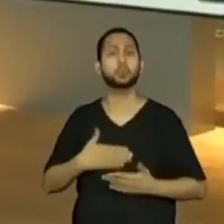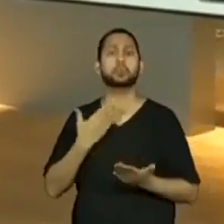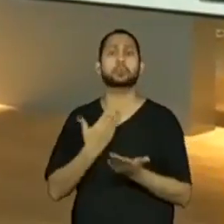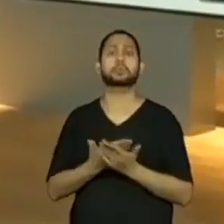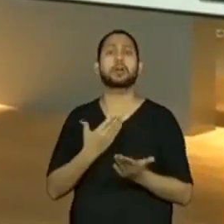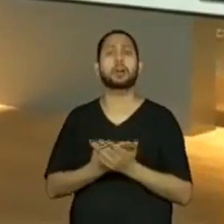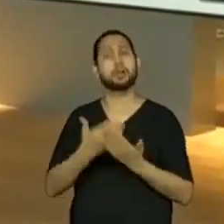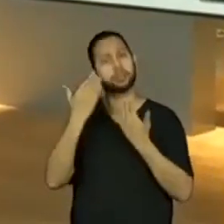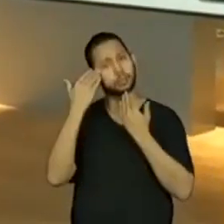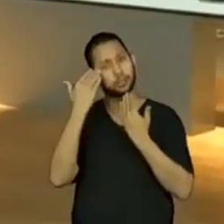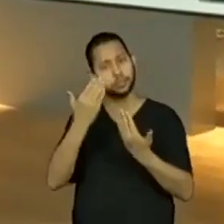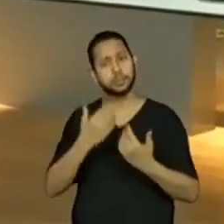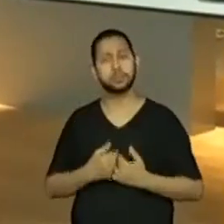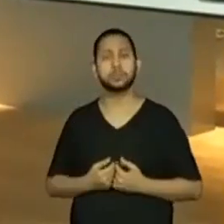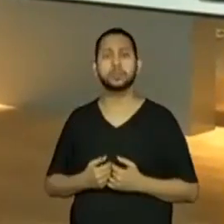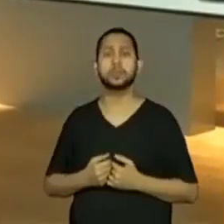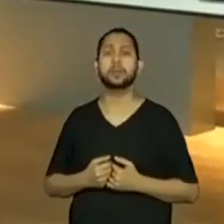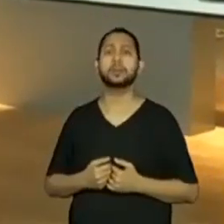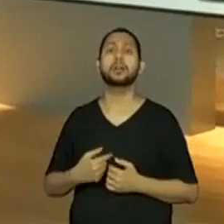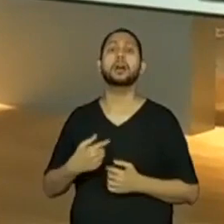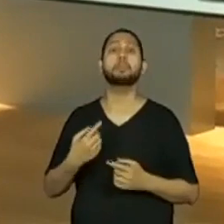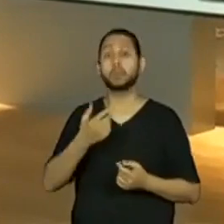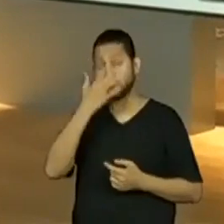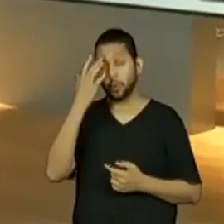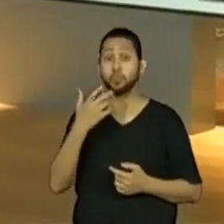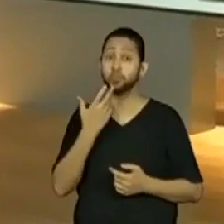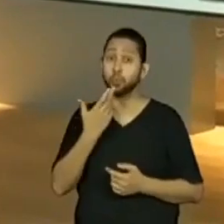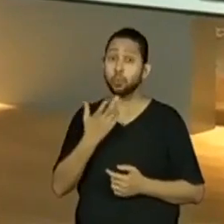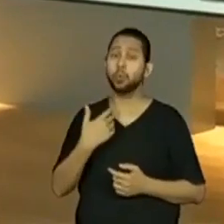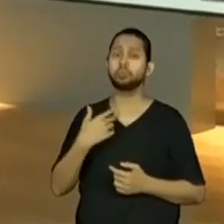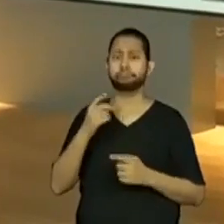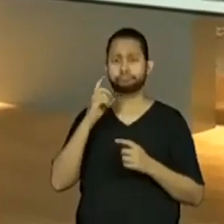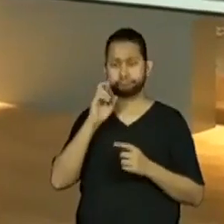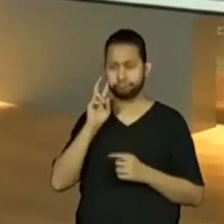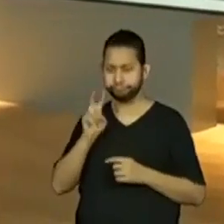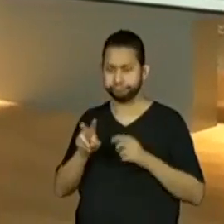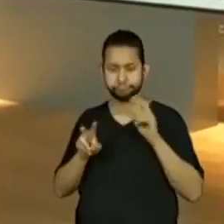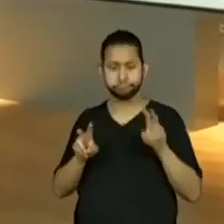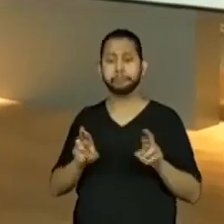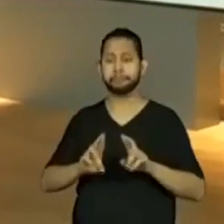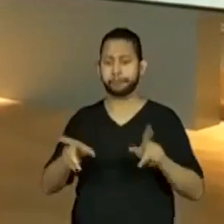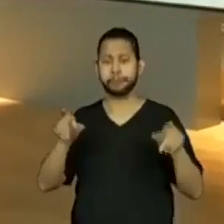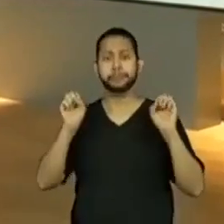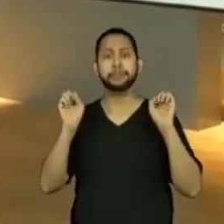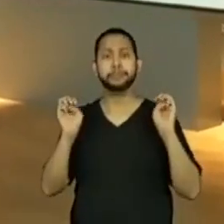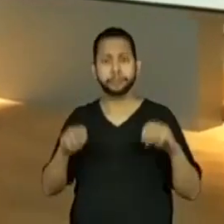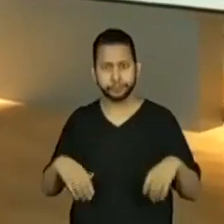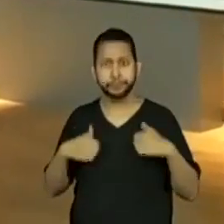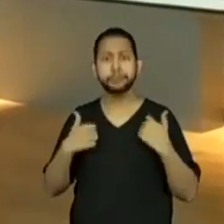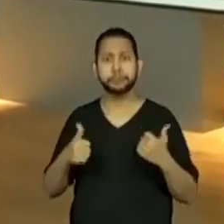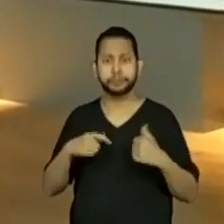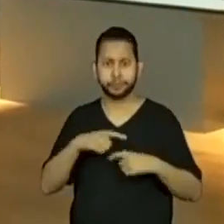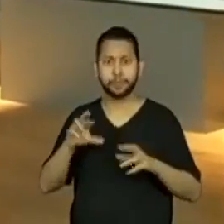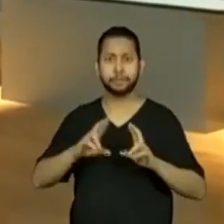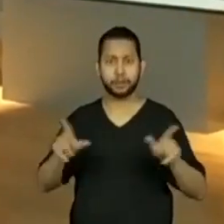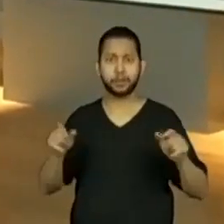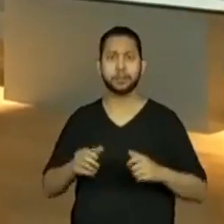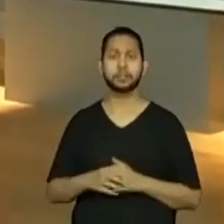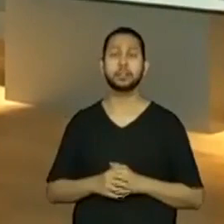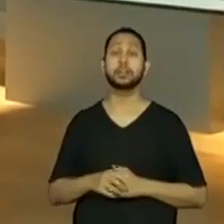eu agradeço. Alguns notaram as diferenças nos sons, não é mesmo?